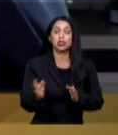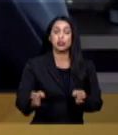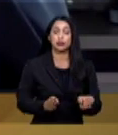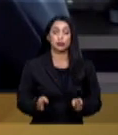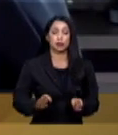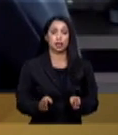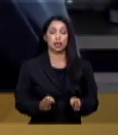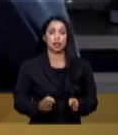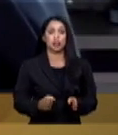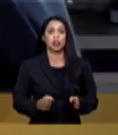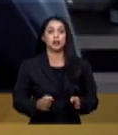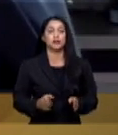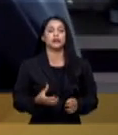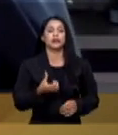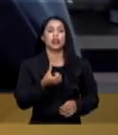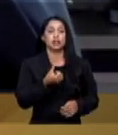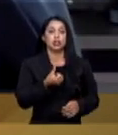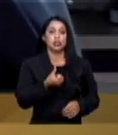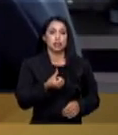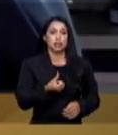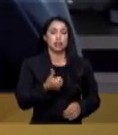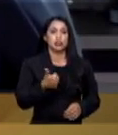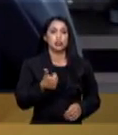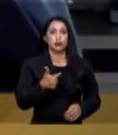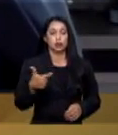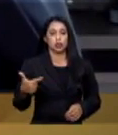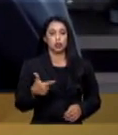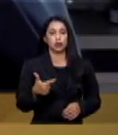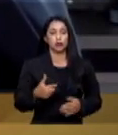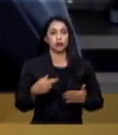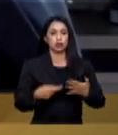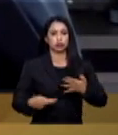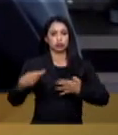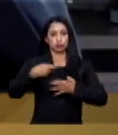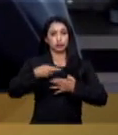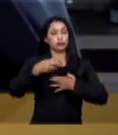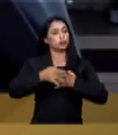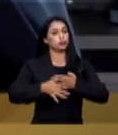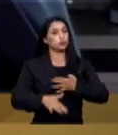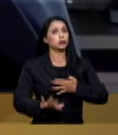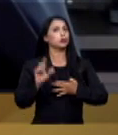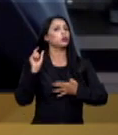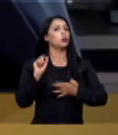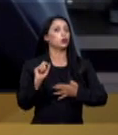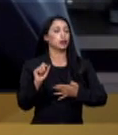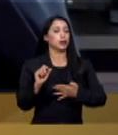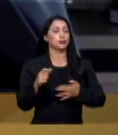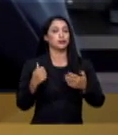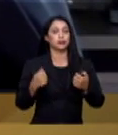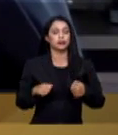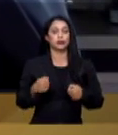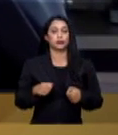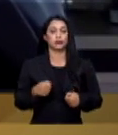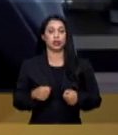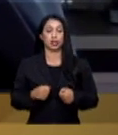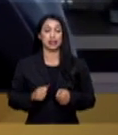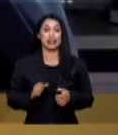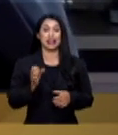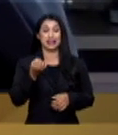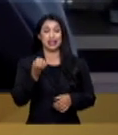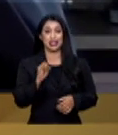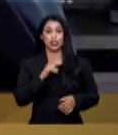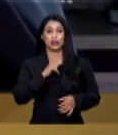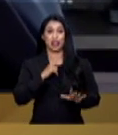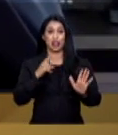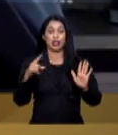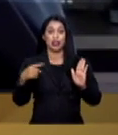Tema 612 da repercussão geral. Quais são os casos? Exige-se casos excepcionais previstos